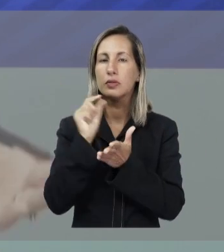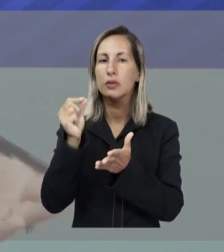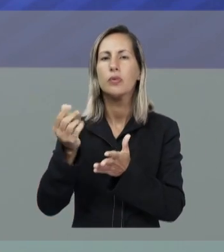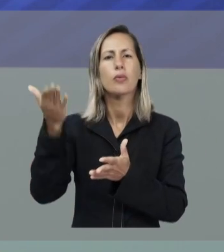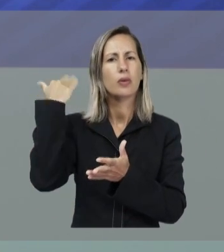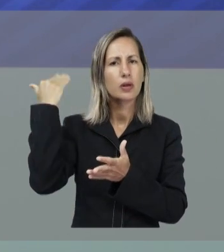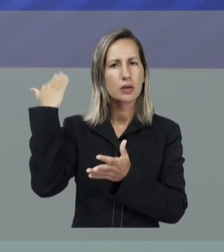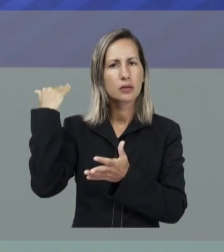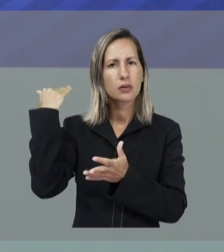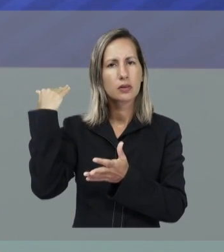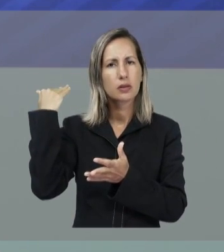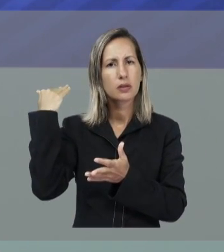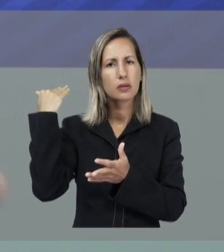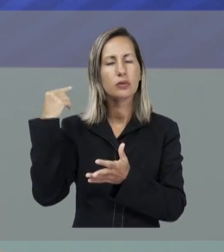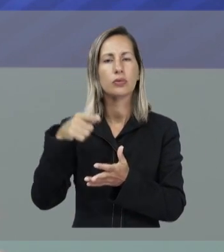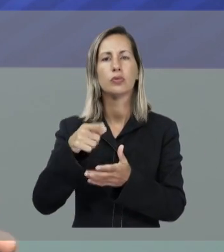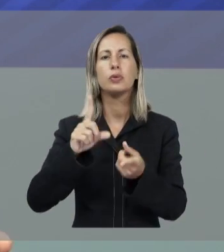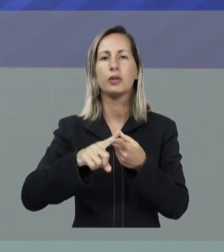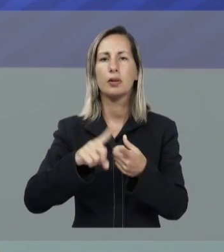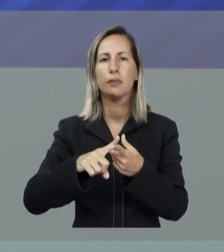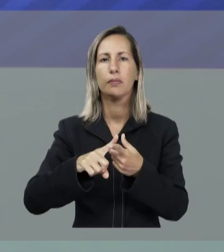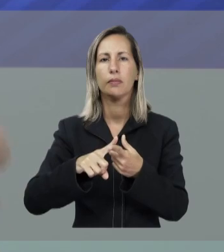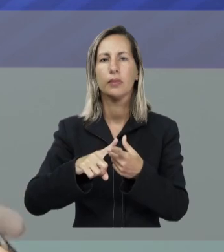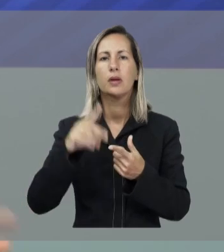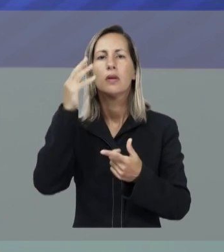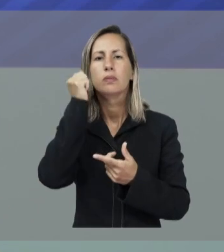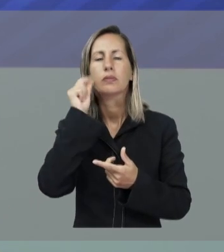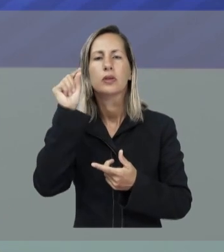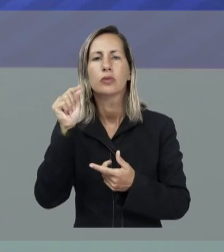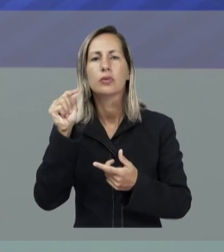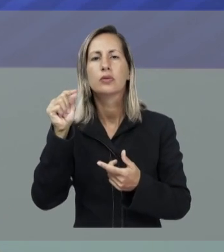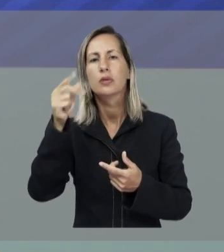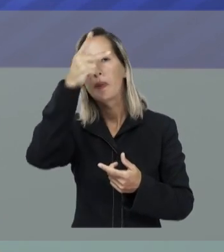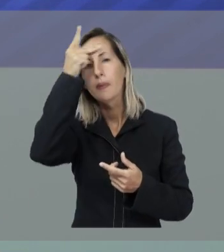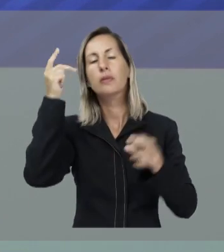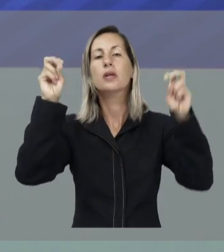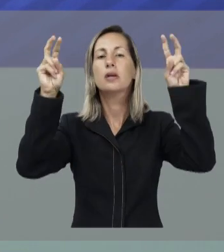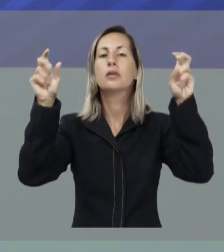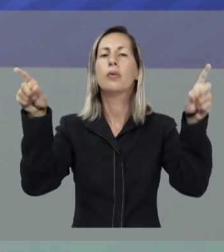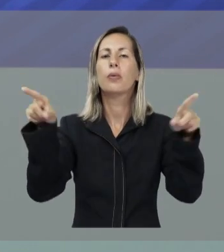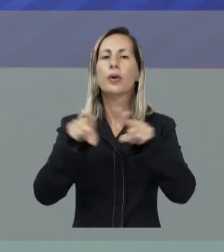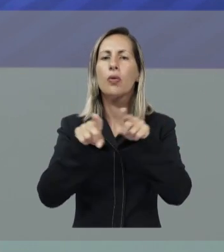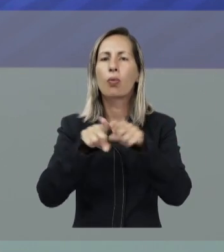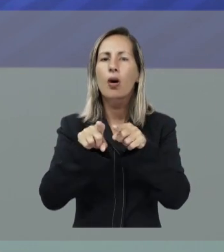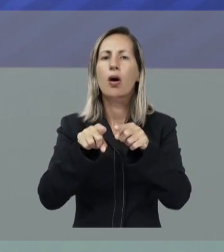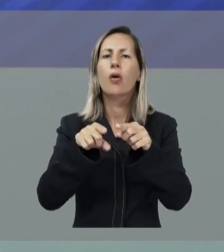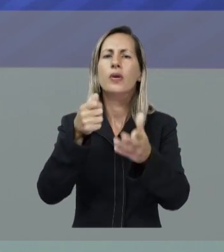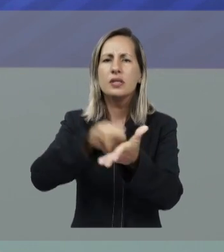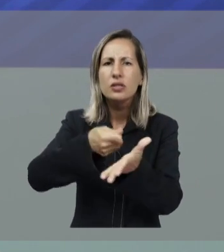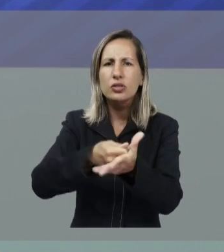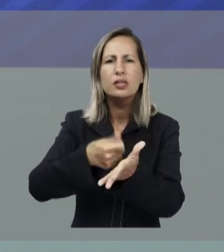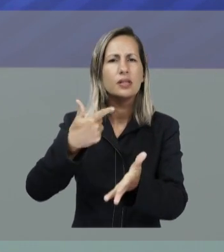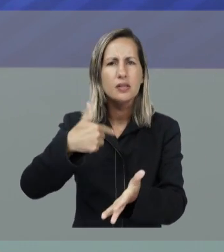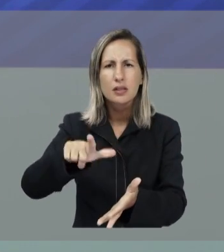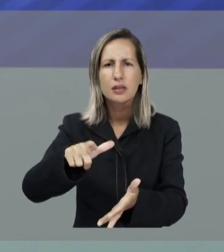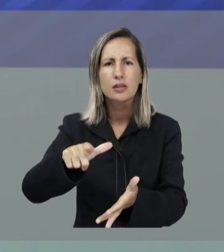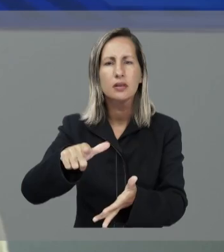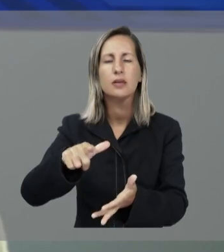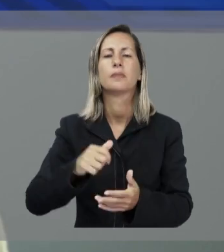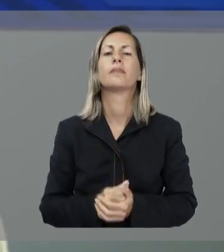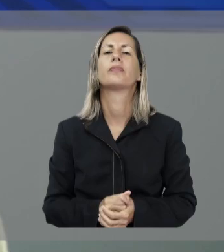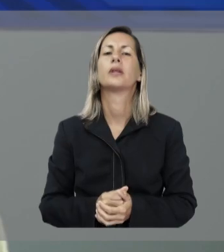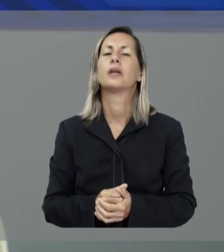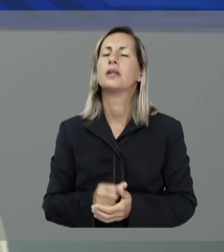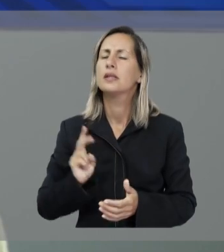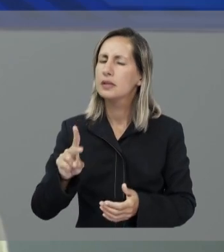anterior também, no seu mandato, foi realizada uma outra audiência pública com o mesmo tema. É importante insistir sempre nesse assunto?